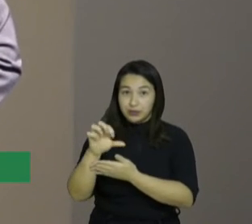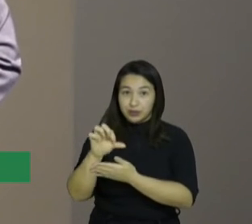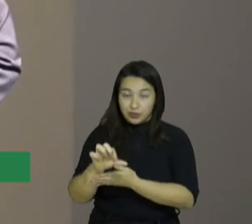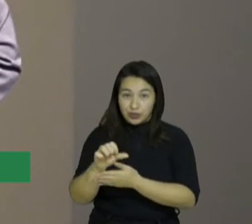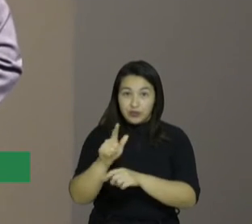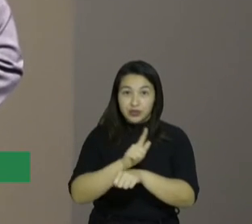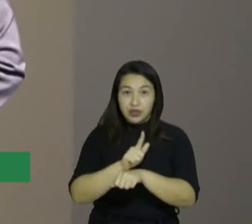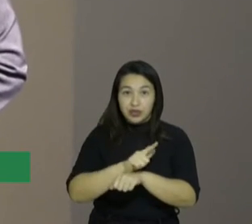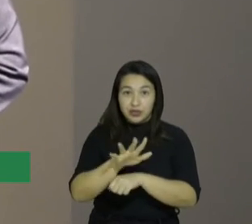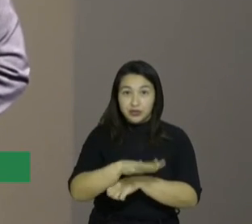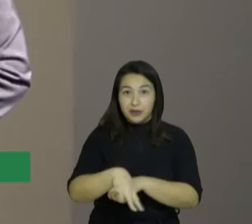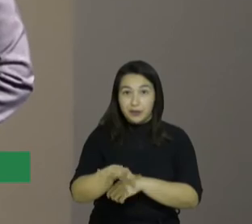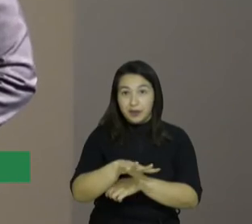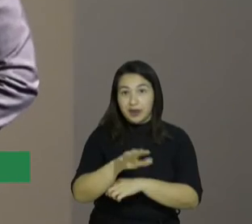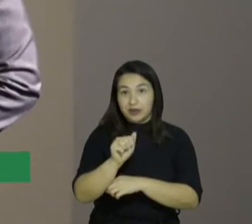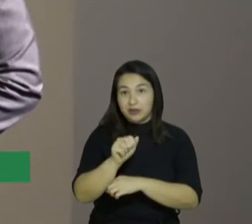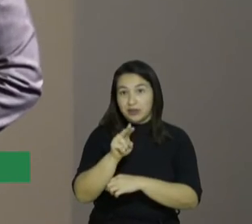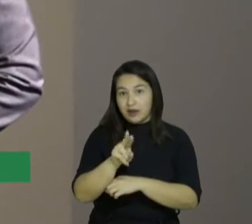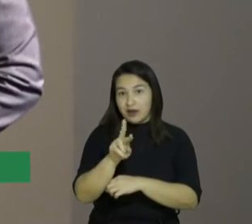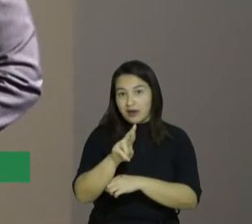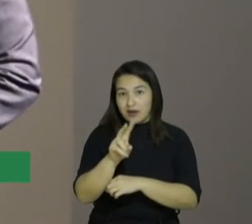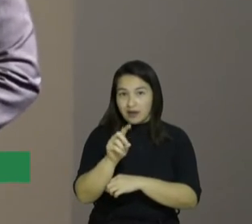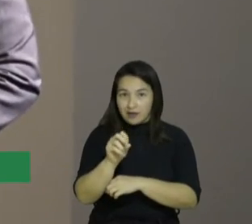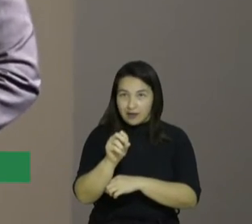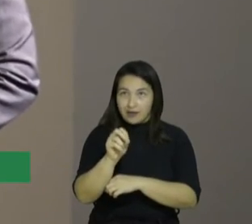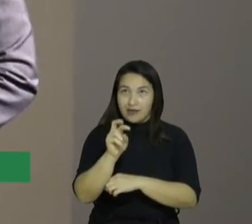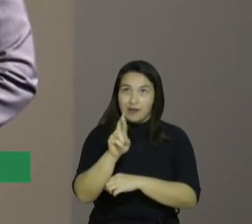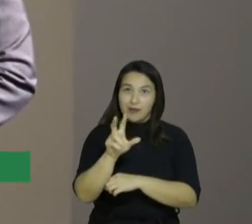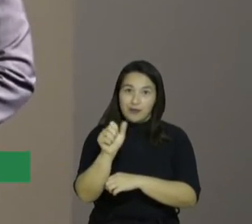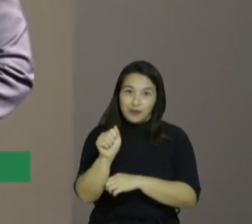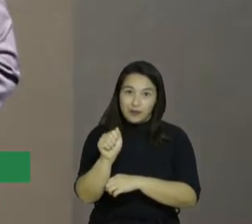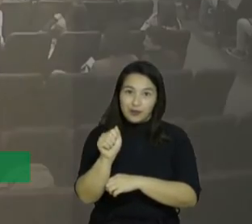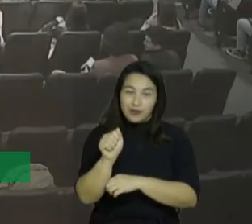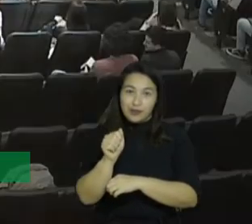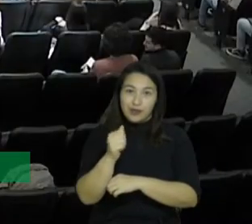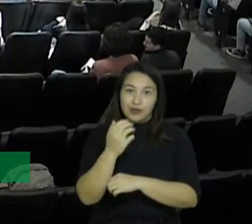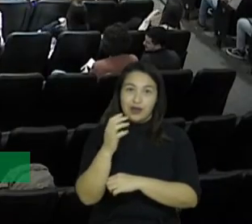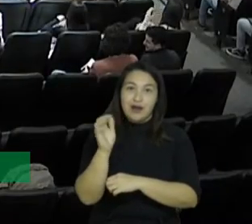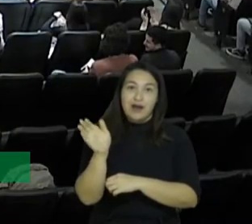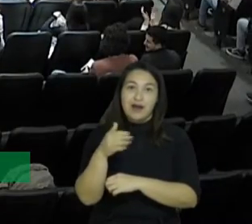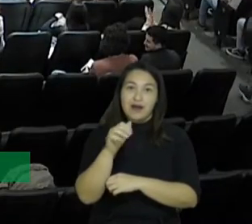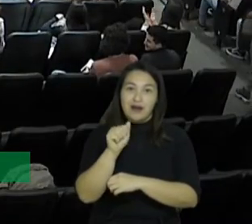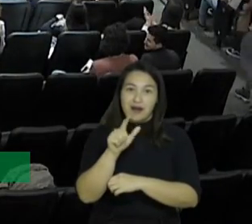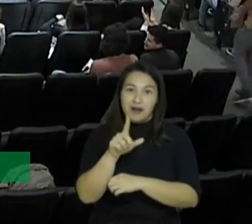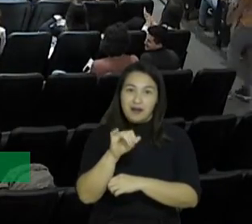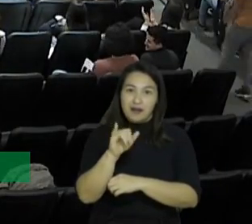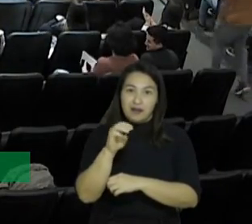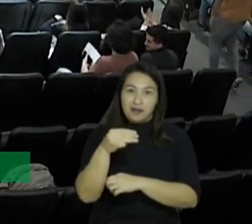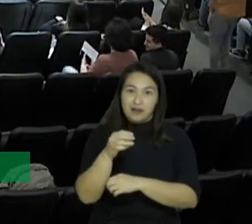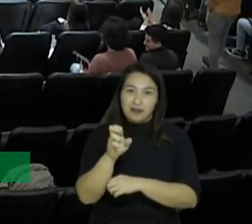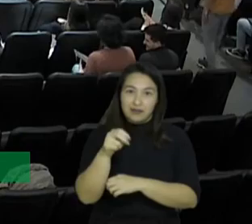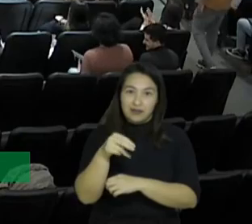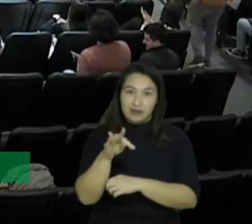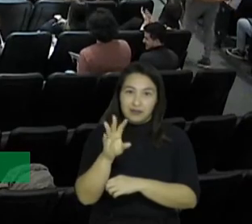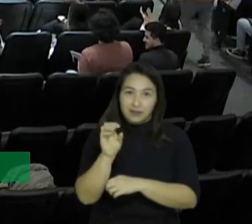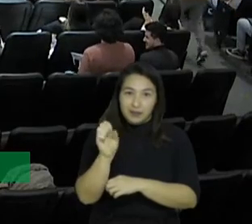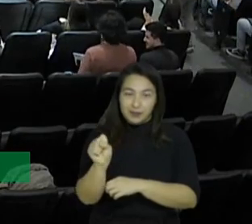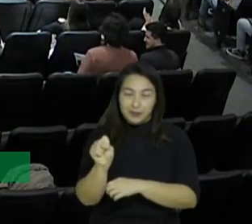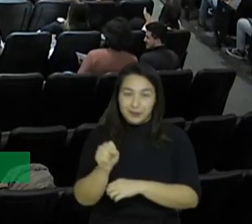internacional da Aurora Alimentos você pode fazer uma palestra Prim Ministro apresenta a empresa